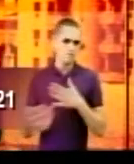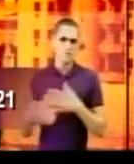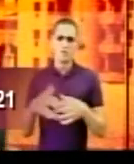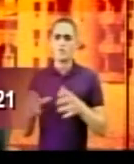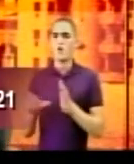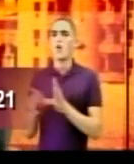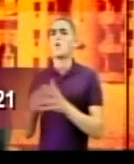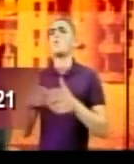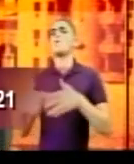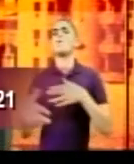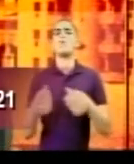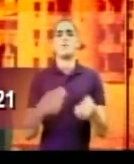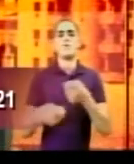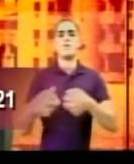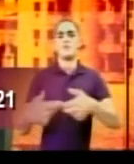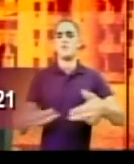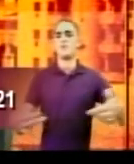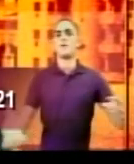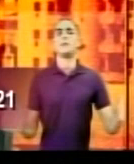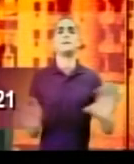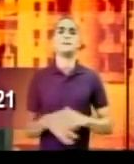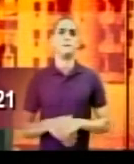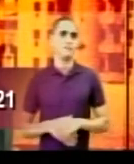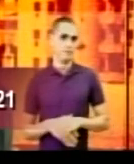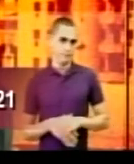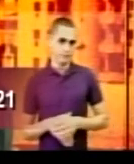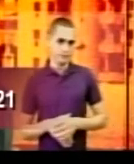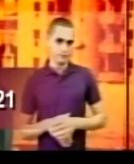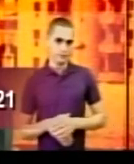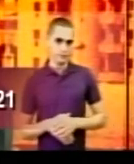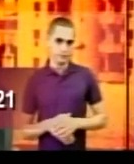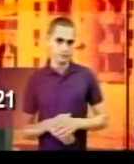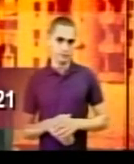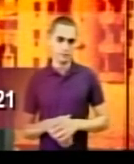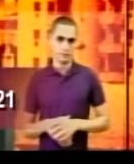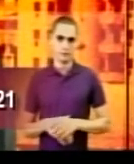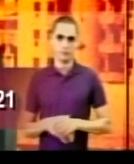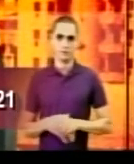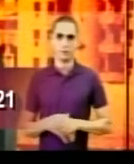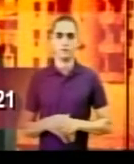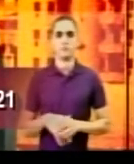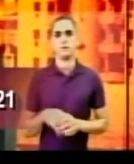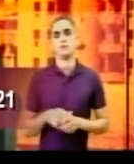não vê outra coisa. Não, nós não temos nenhuma